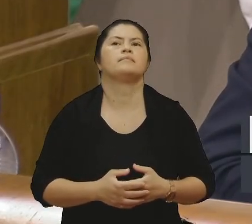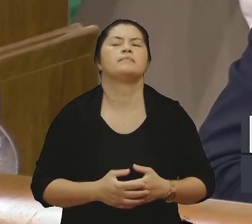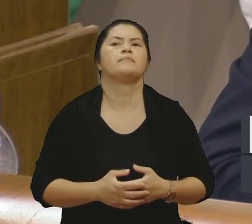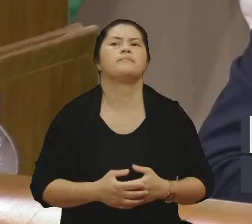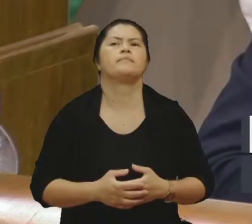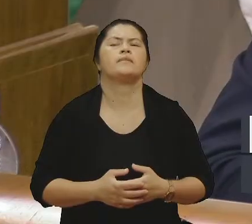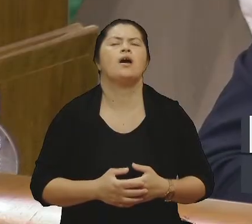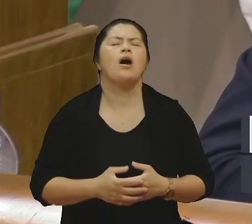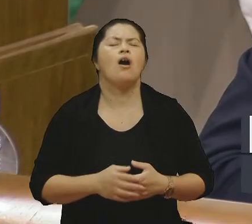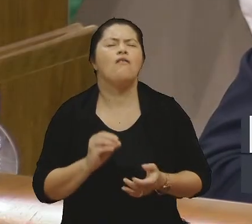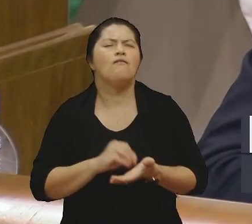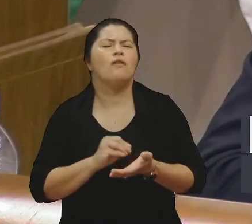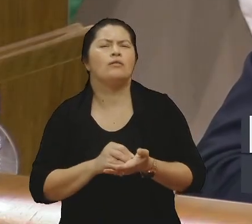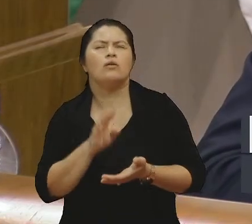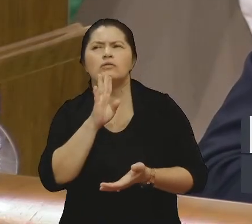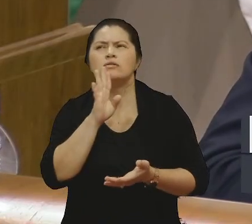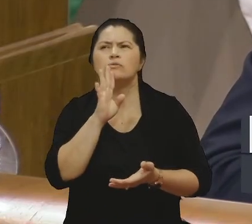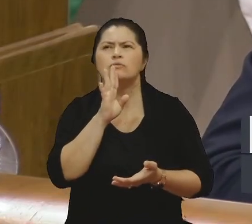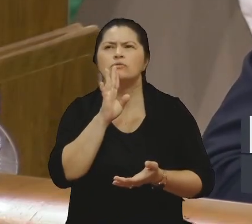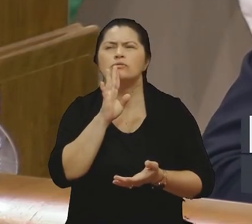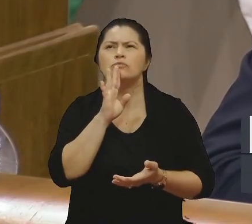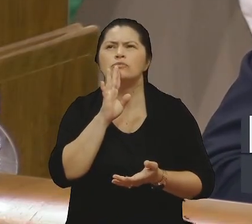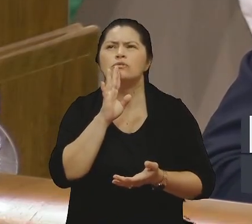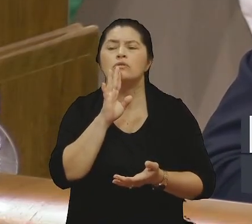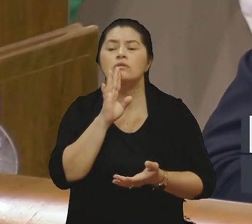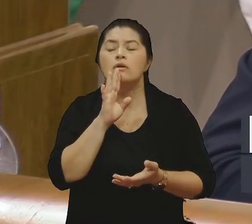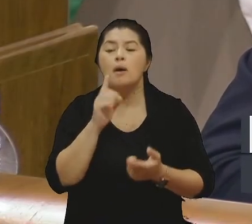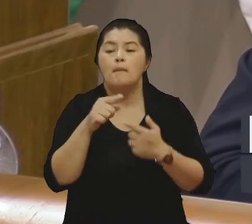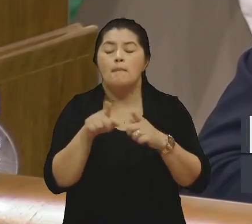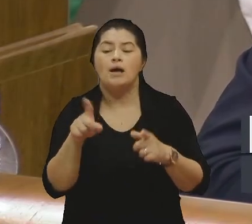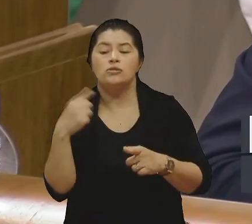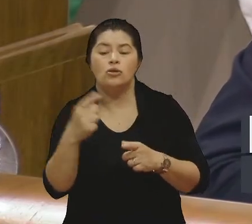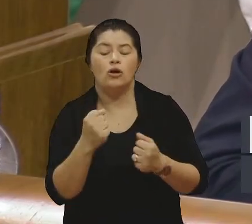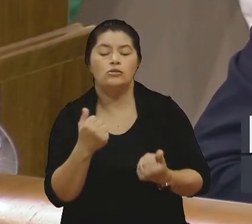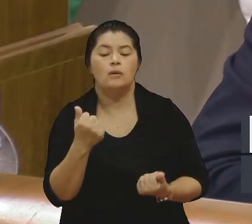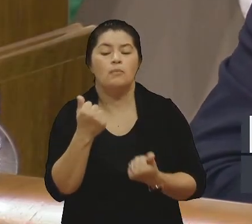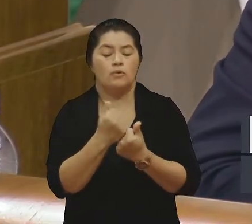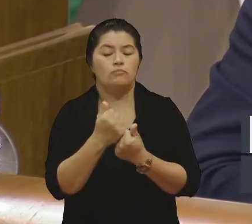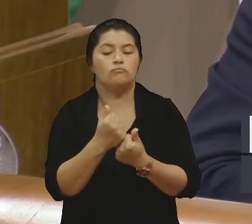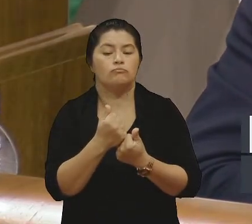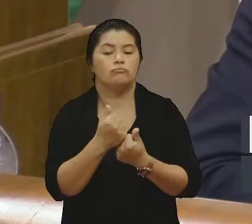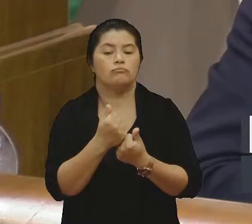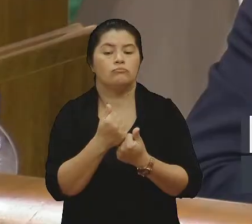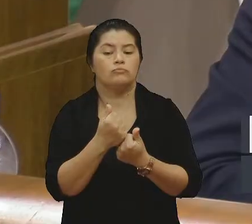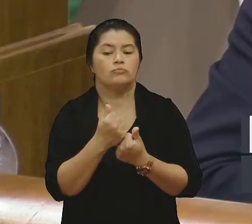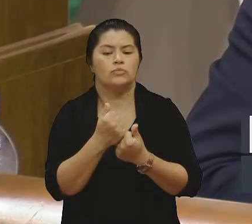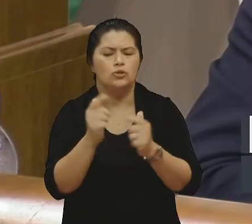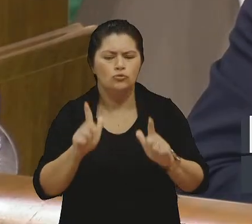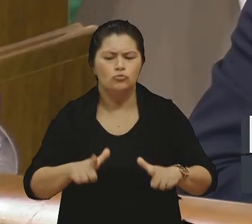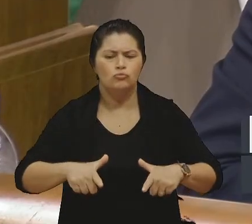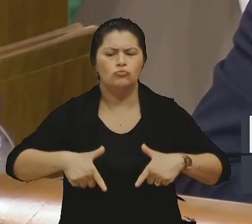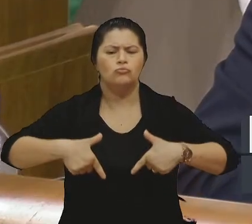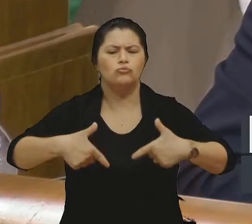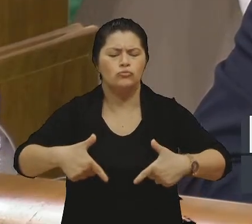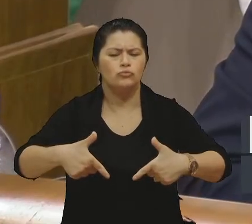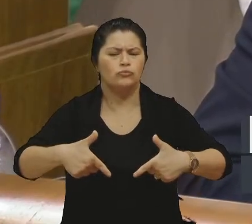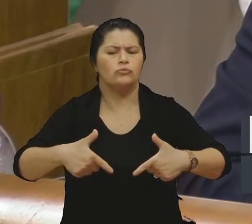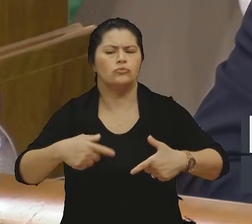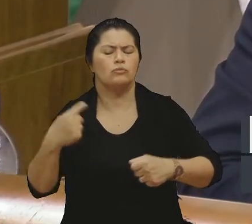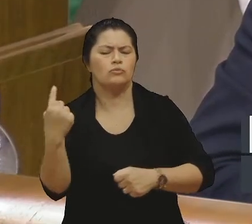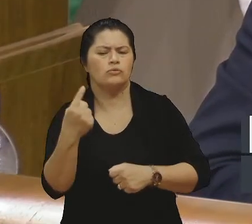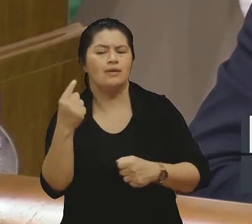eles, e através do conhecimento eles possam ter a iniciativa própria deles, conforme o interesse que eles